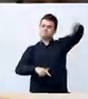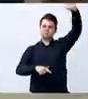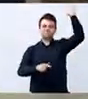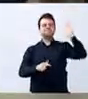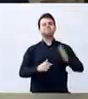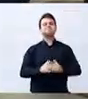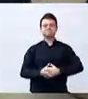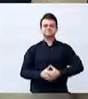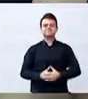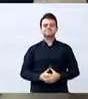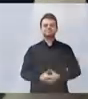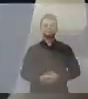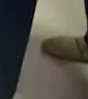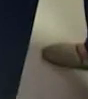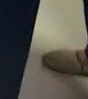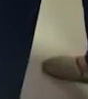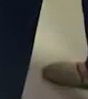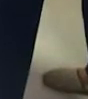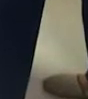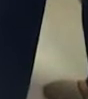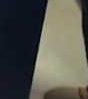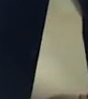tudo.